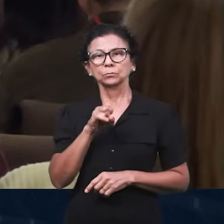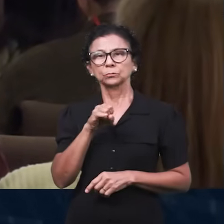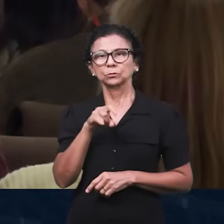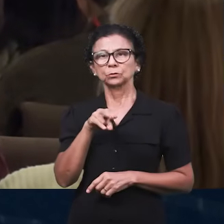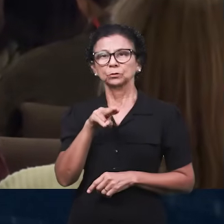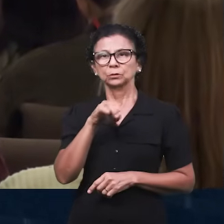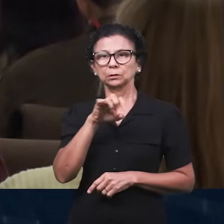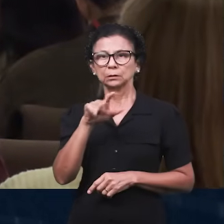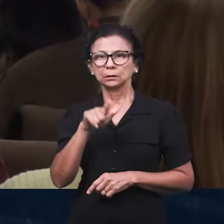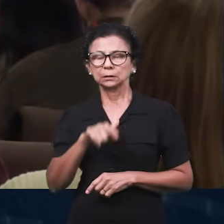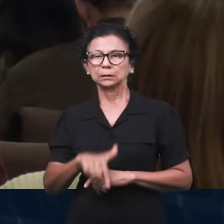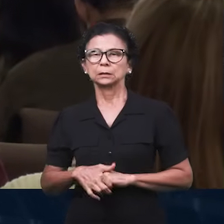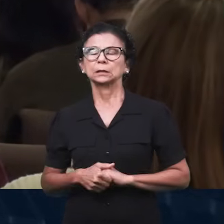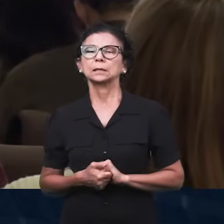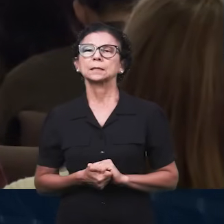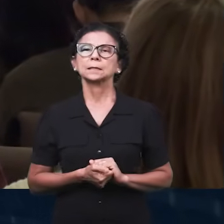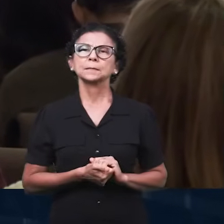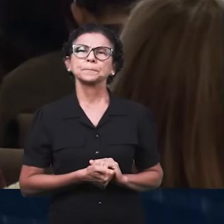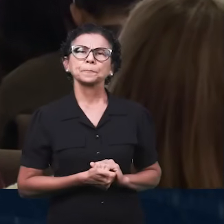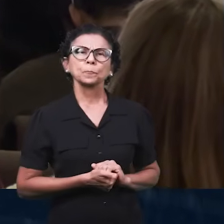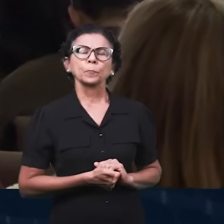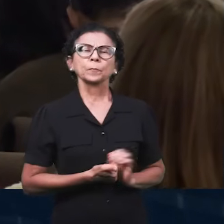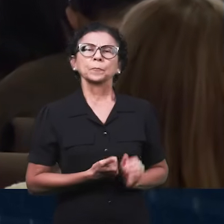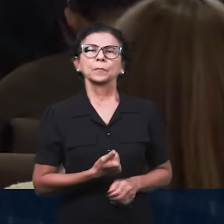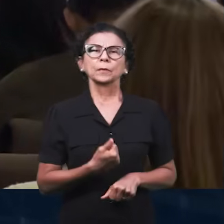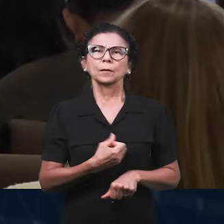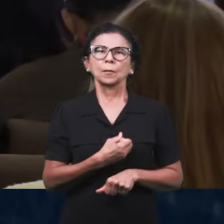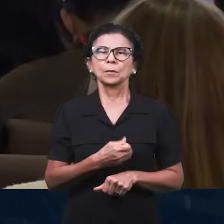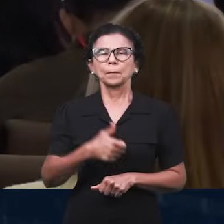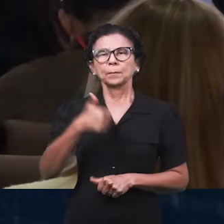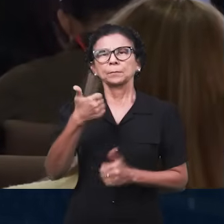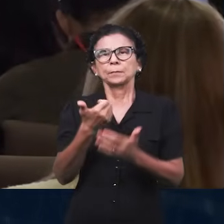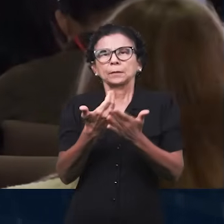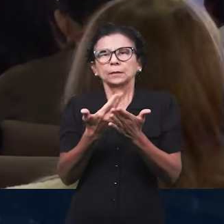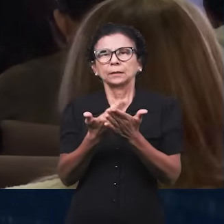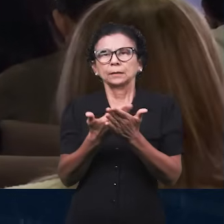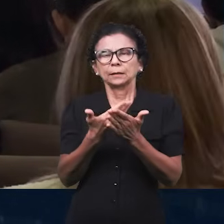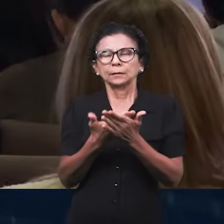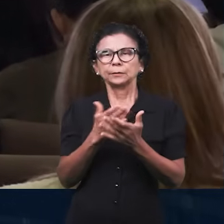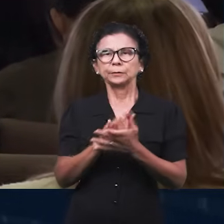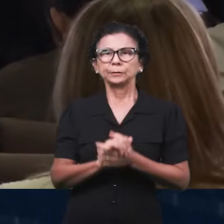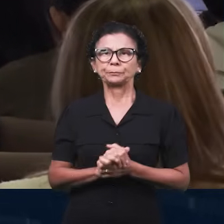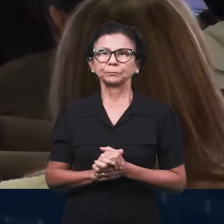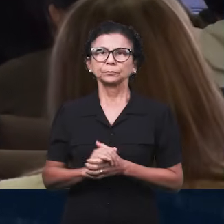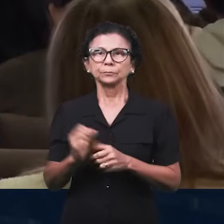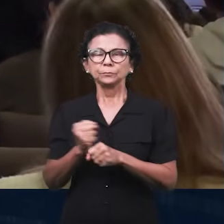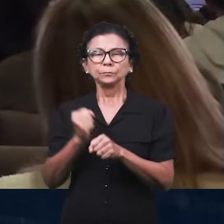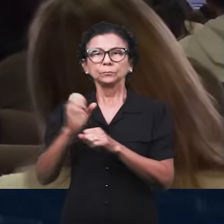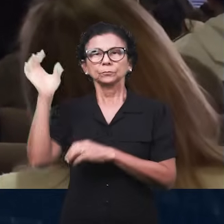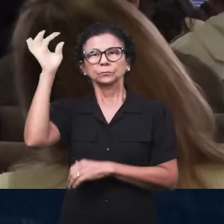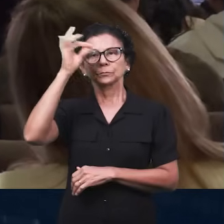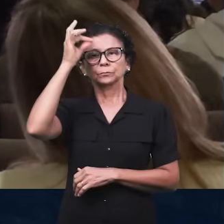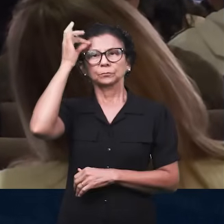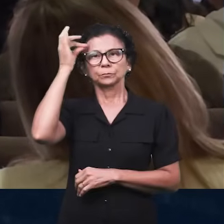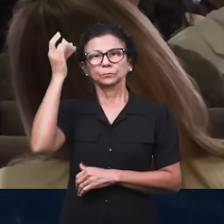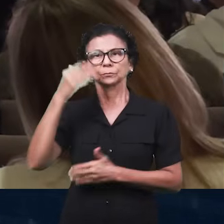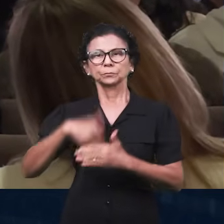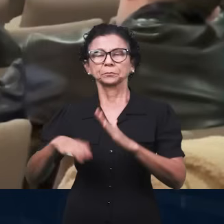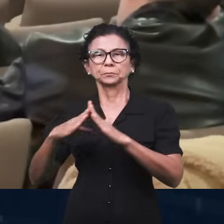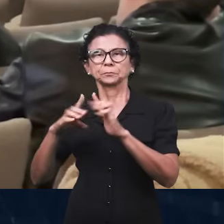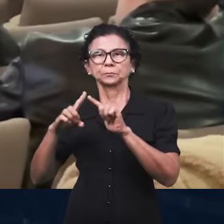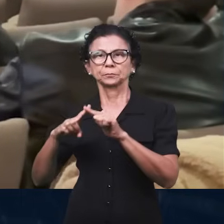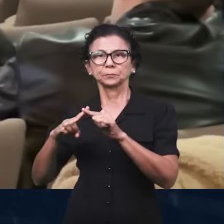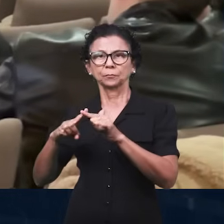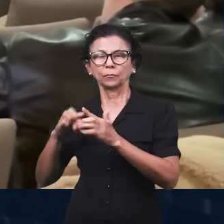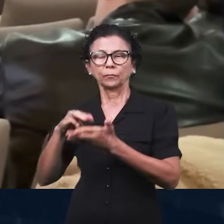Presbiteral, ministrou a primeira aula sobre a origem da obra do Espírito Santo na Igreja Cristã Maranata. Na sequência, o